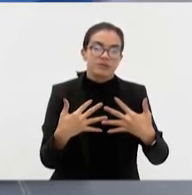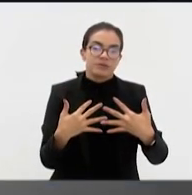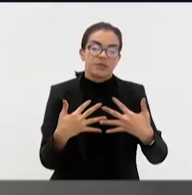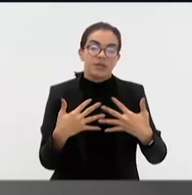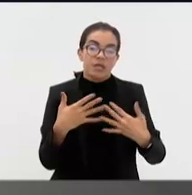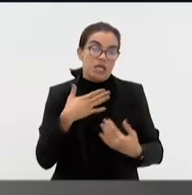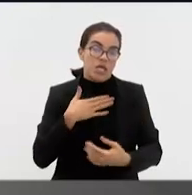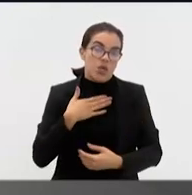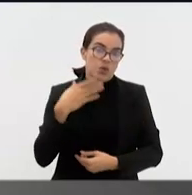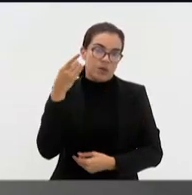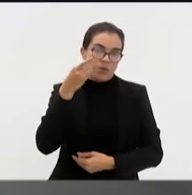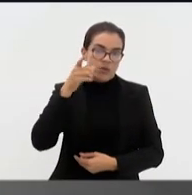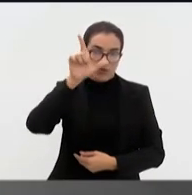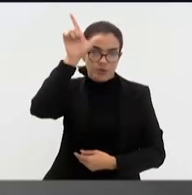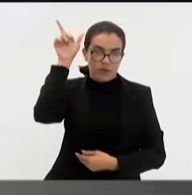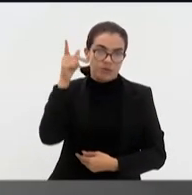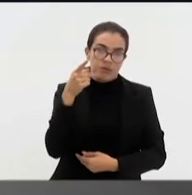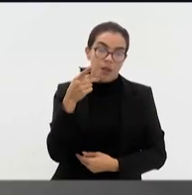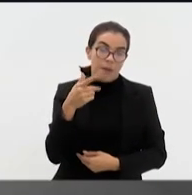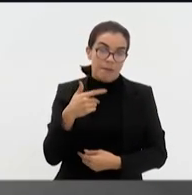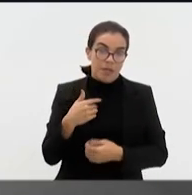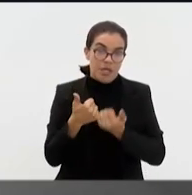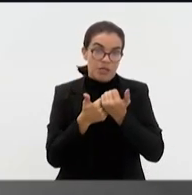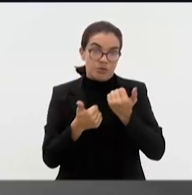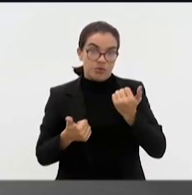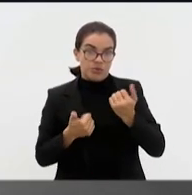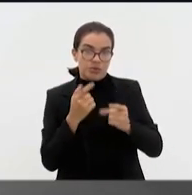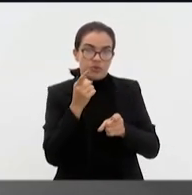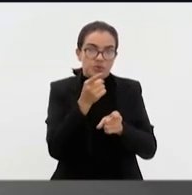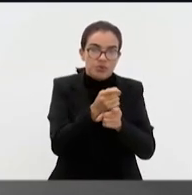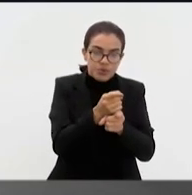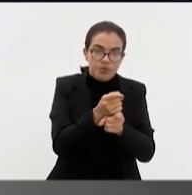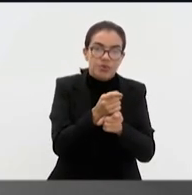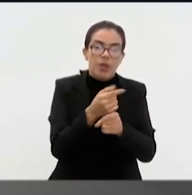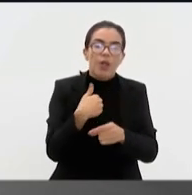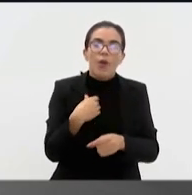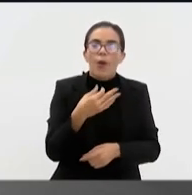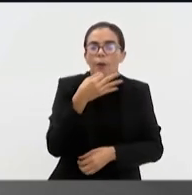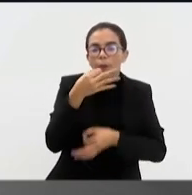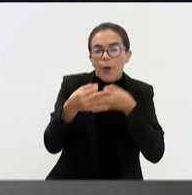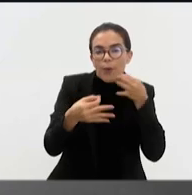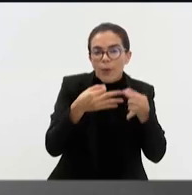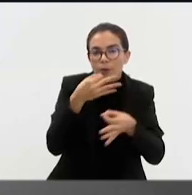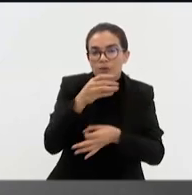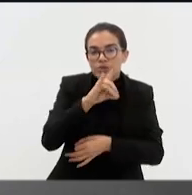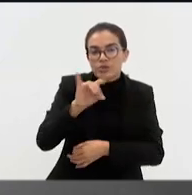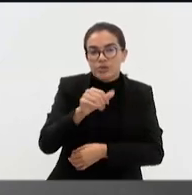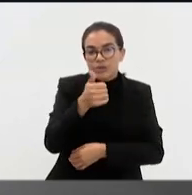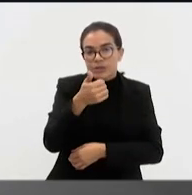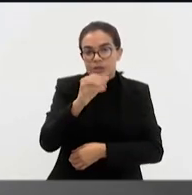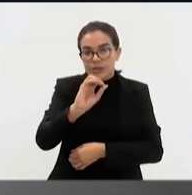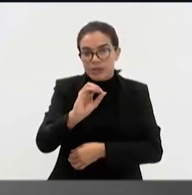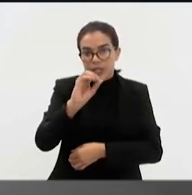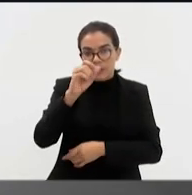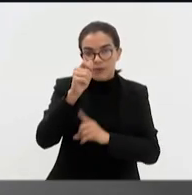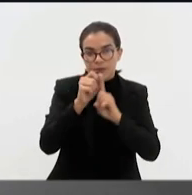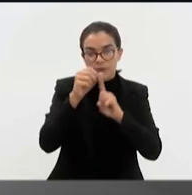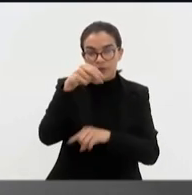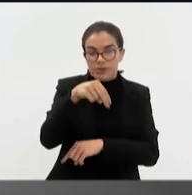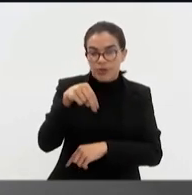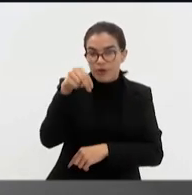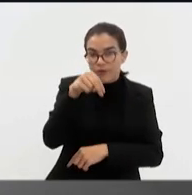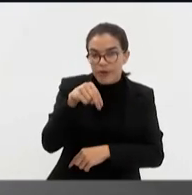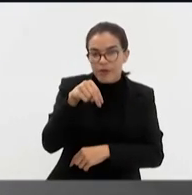Eu nem sabia, foi a minha assessoria que descobriu. Eu propus o dia 10 de novembro, né, lá na justificativa